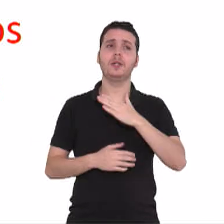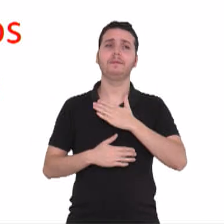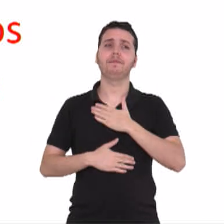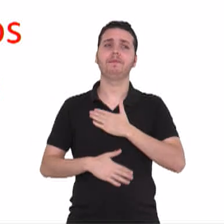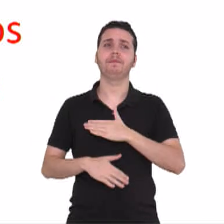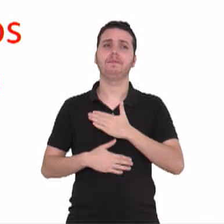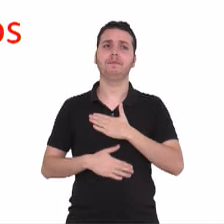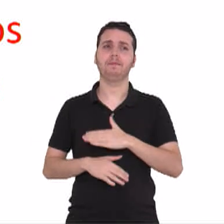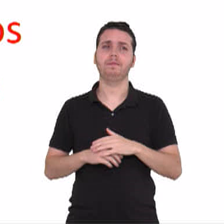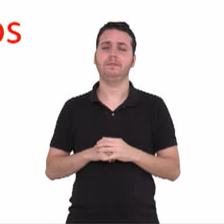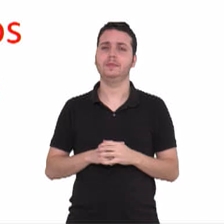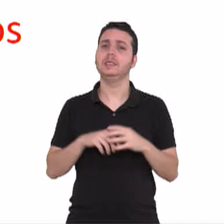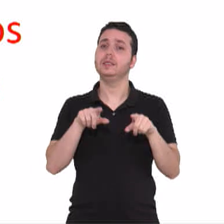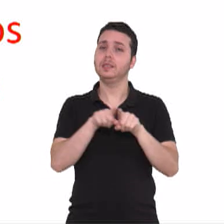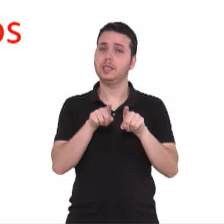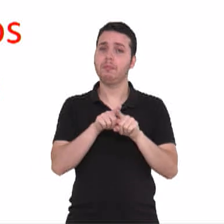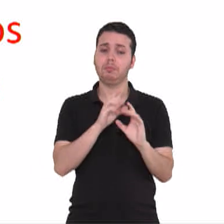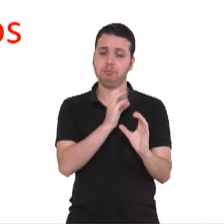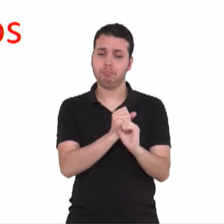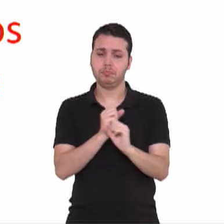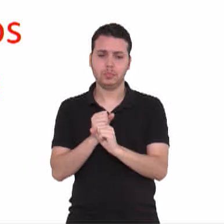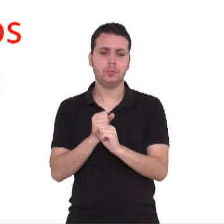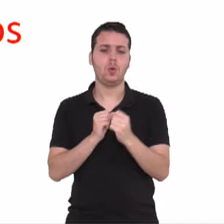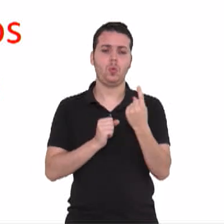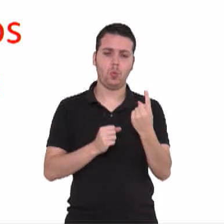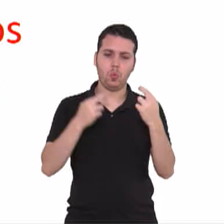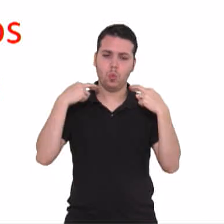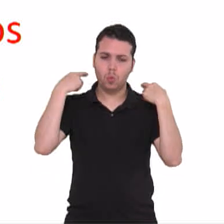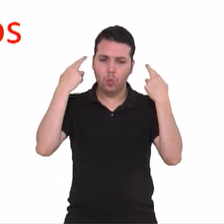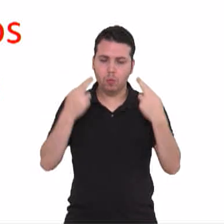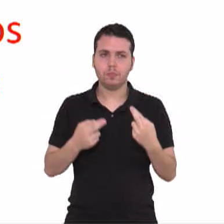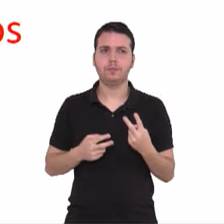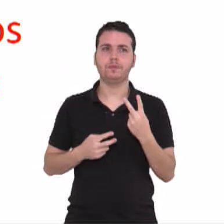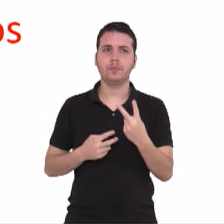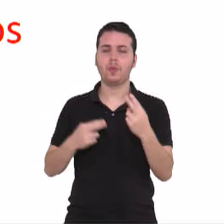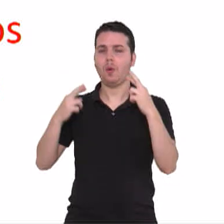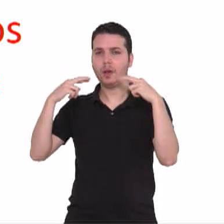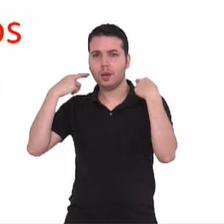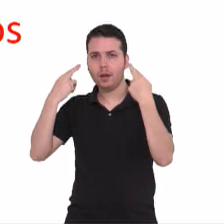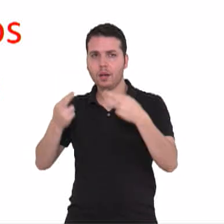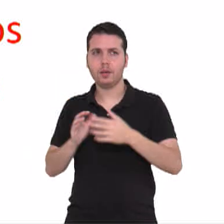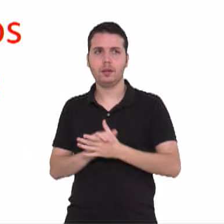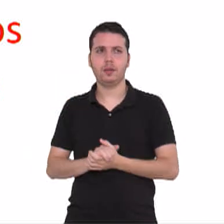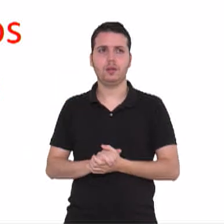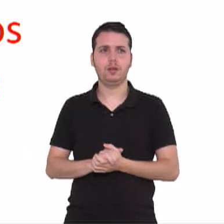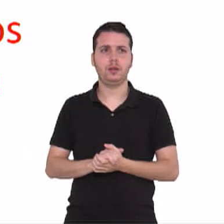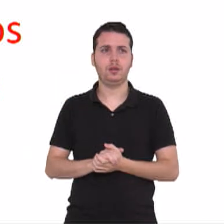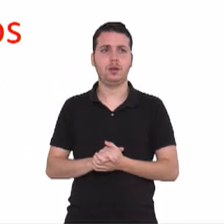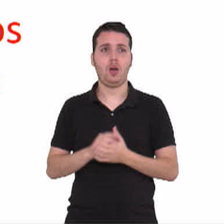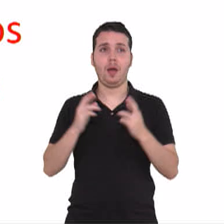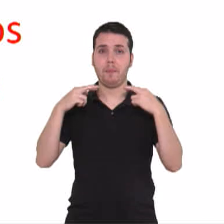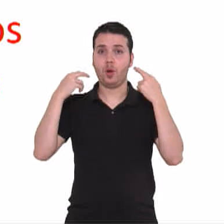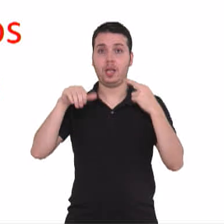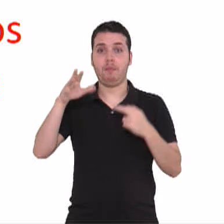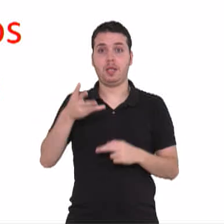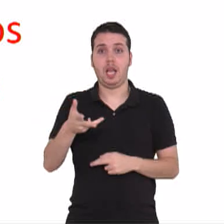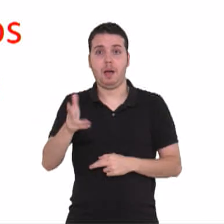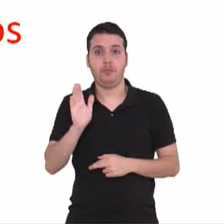tranquila. Também está contando o carneirinho. Um, dois, o carneirinho da Mônica já está mais rápido